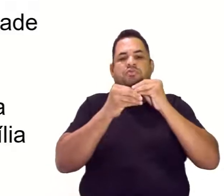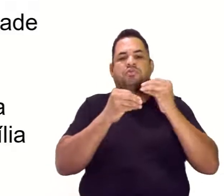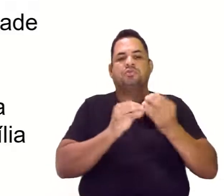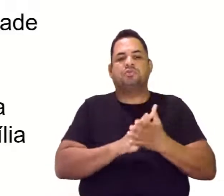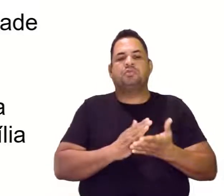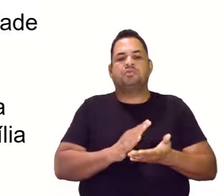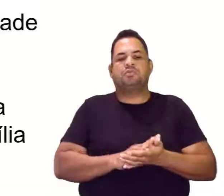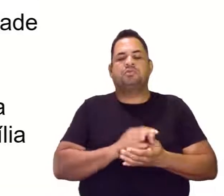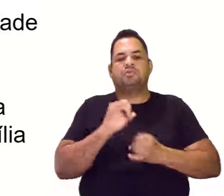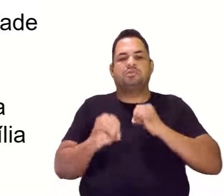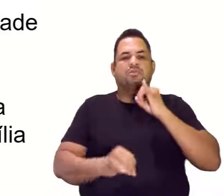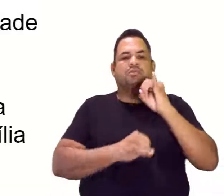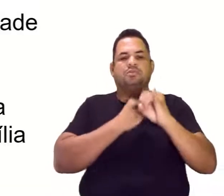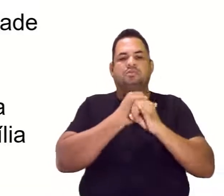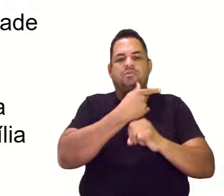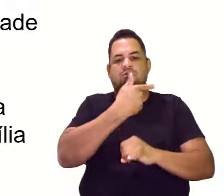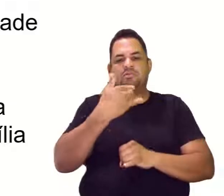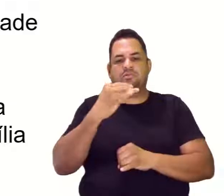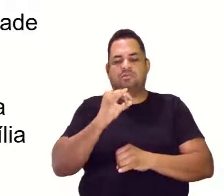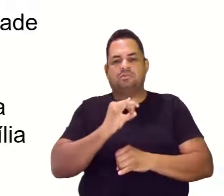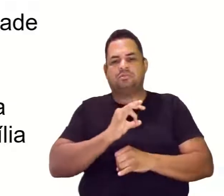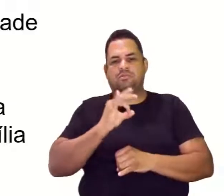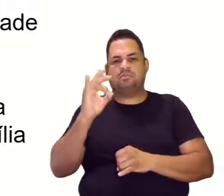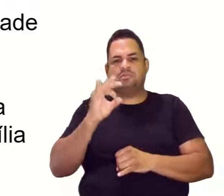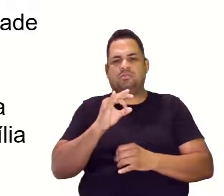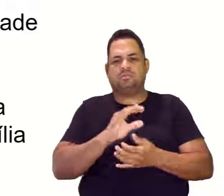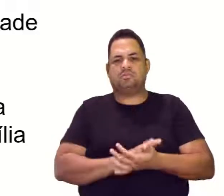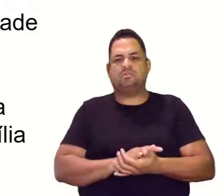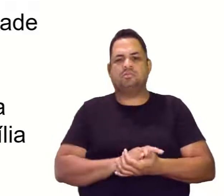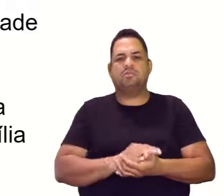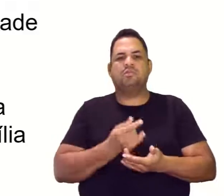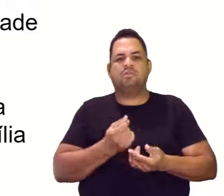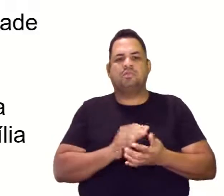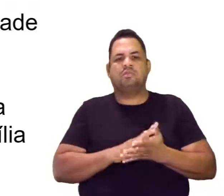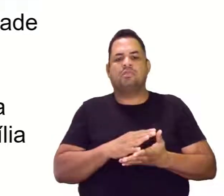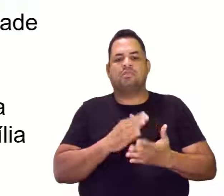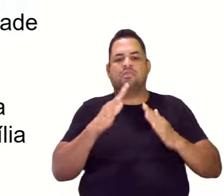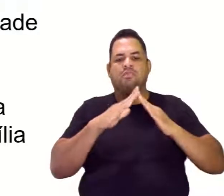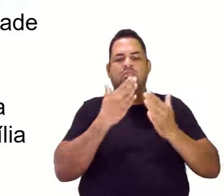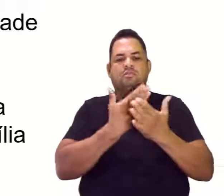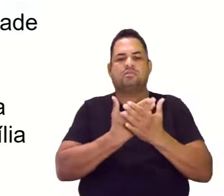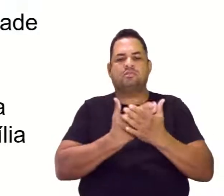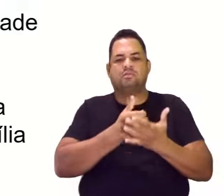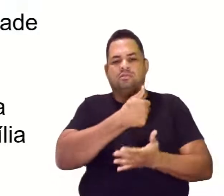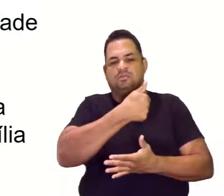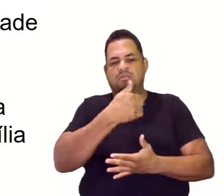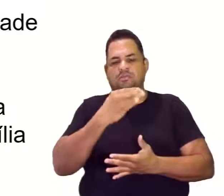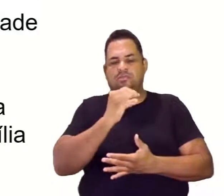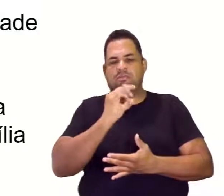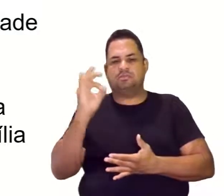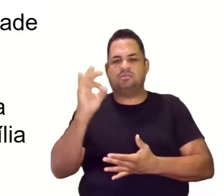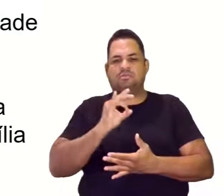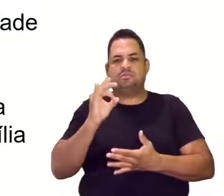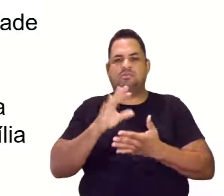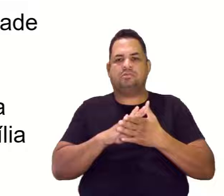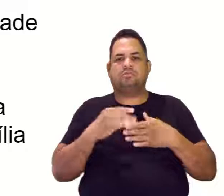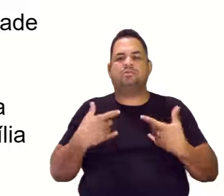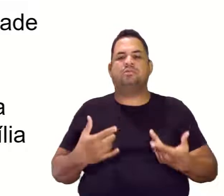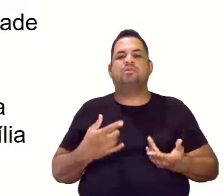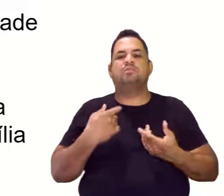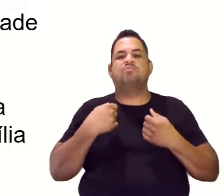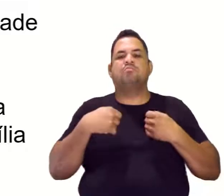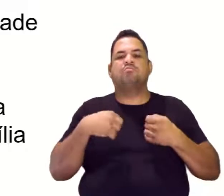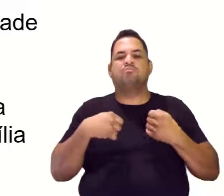a internet teve um acréscimo de 20% e a mensalidade 10%, né? Necessitando